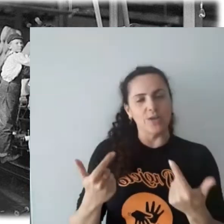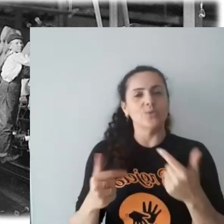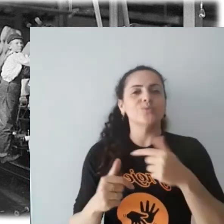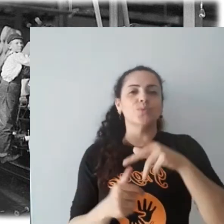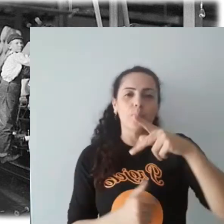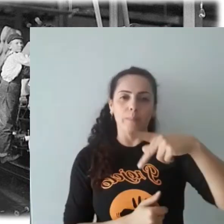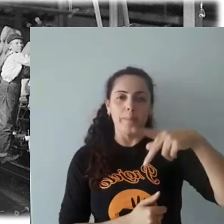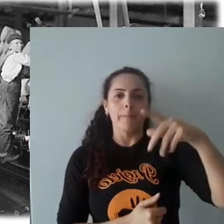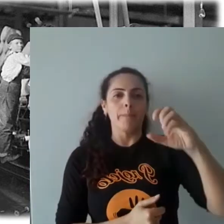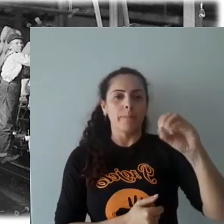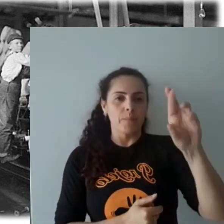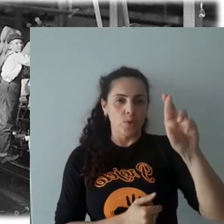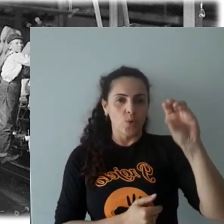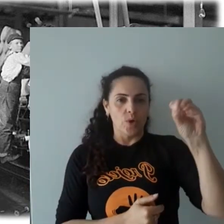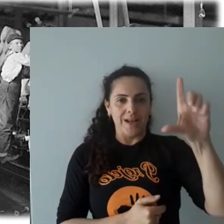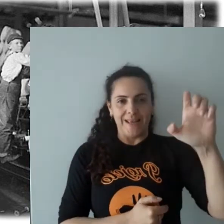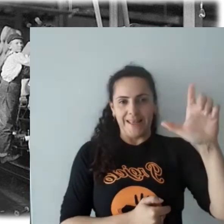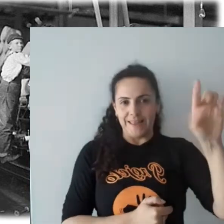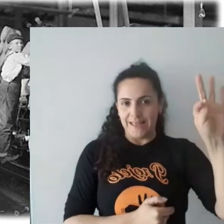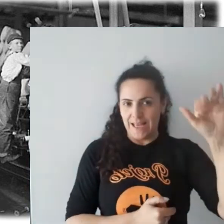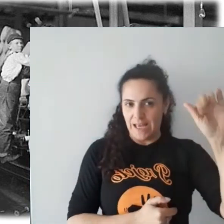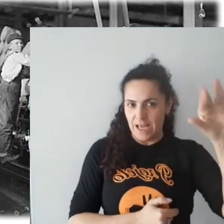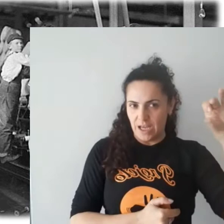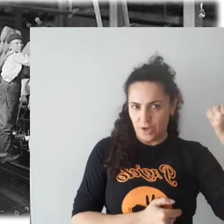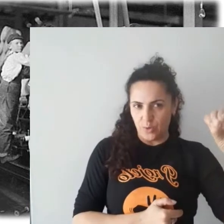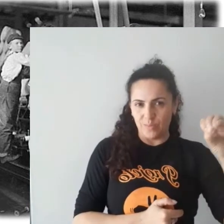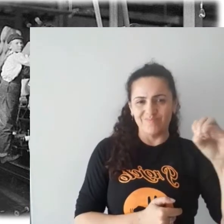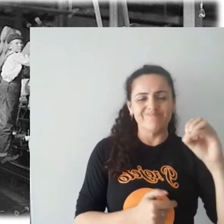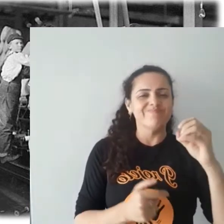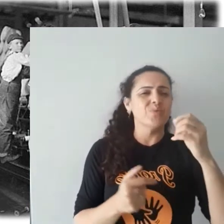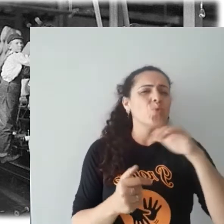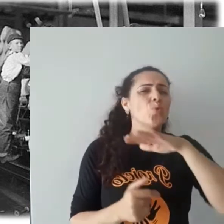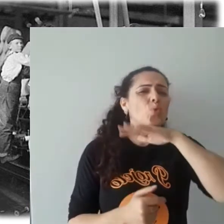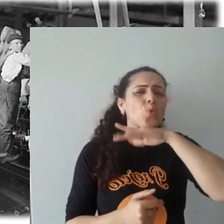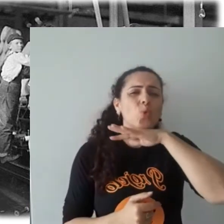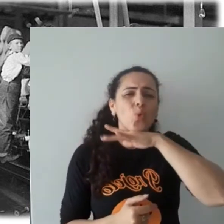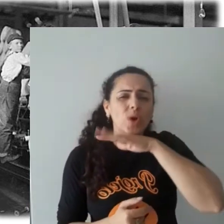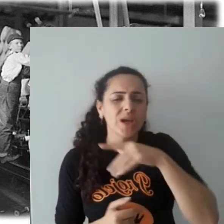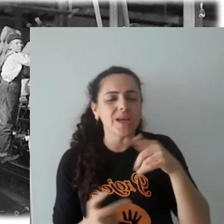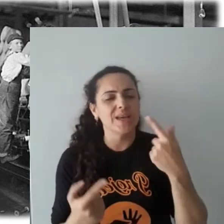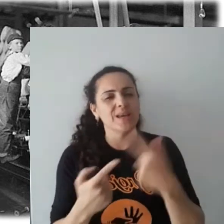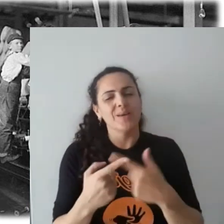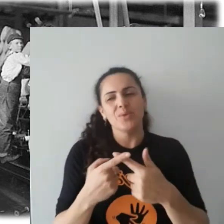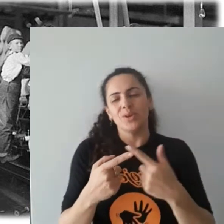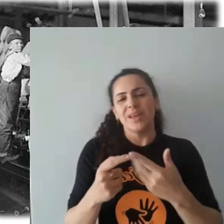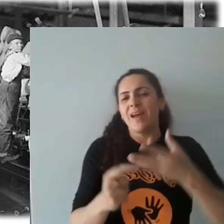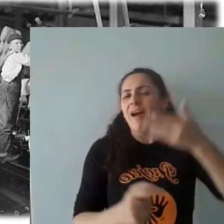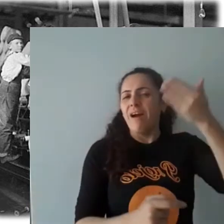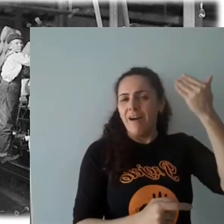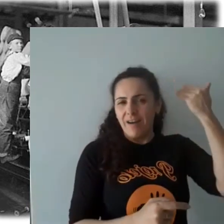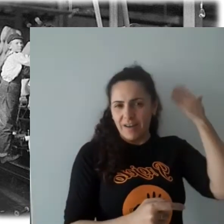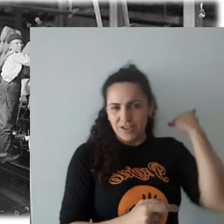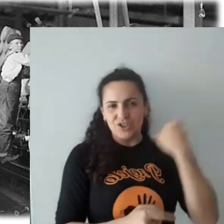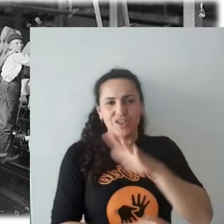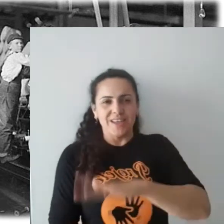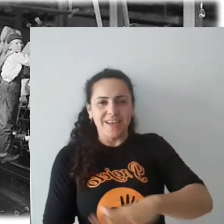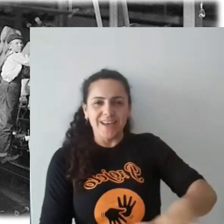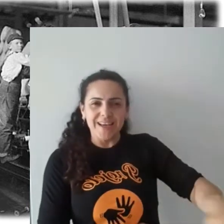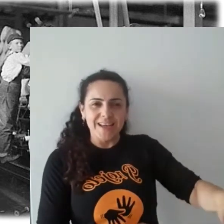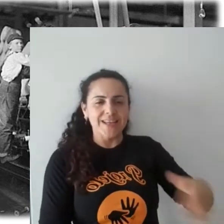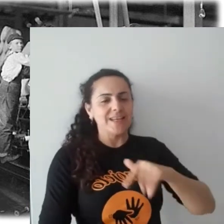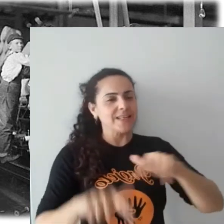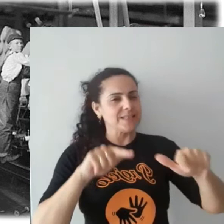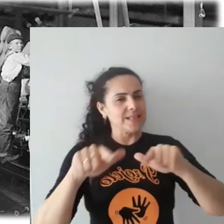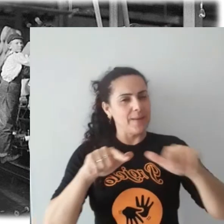Nessas indústrias. A gente tem aí até essa imagem de crianças trabalhando, tanto que a infância nessa época, ela não era considerada, né?